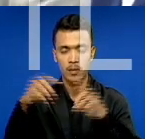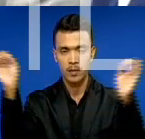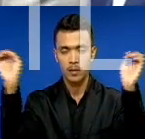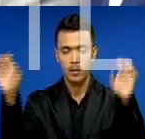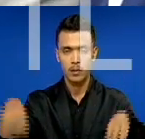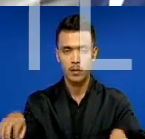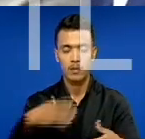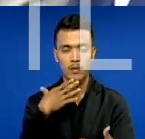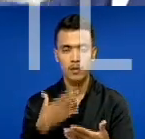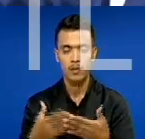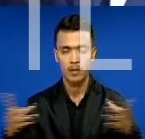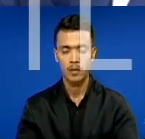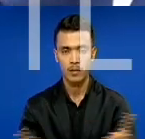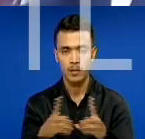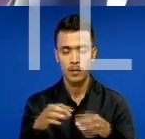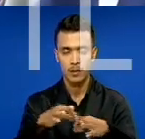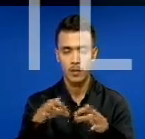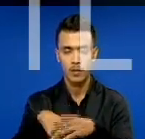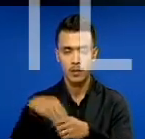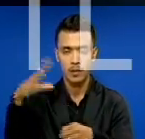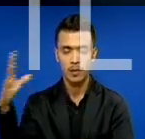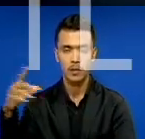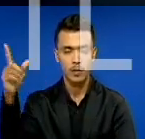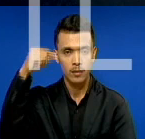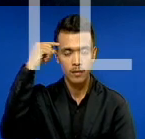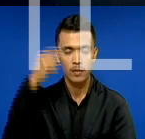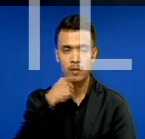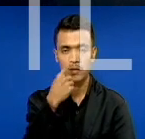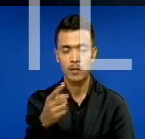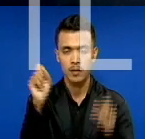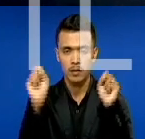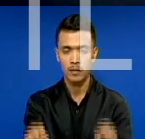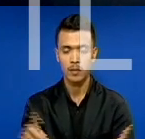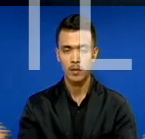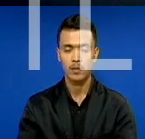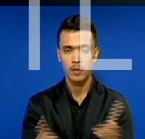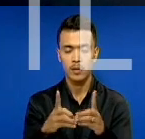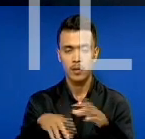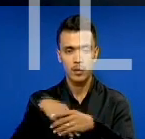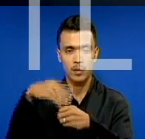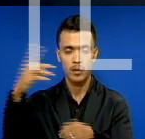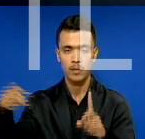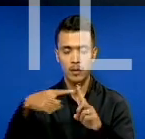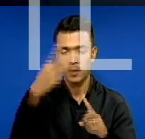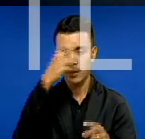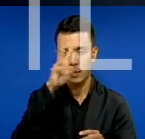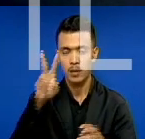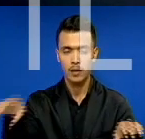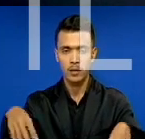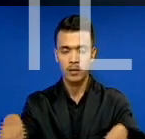serviço de que se acontece remodelação. Mas o BCF governo confirma, se ele acontece remodelação, banhira identifica um